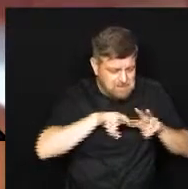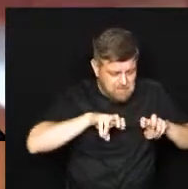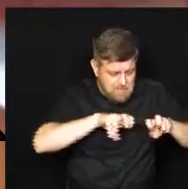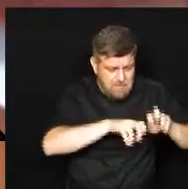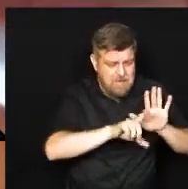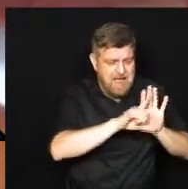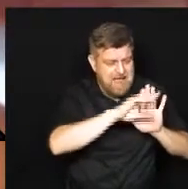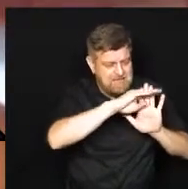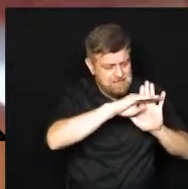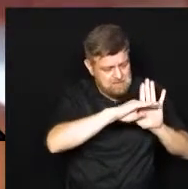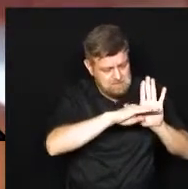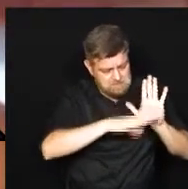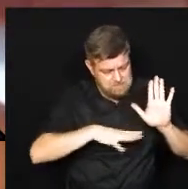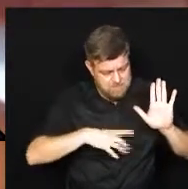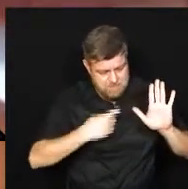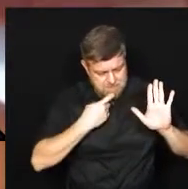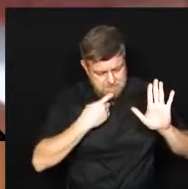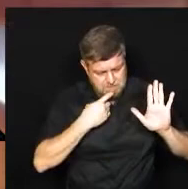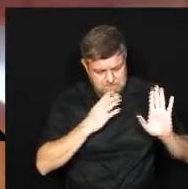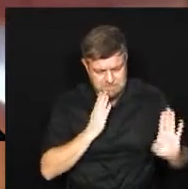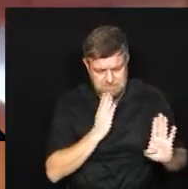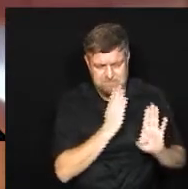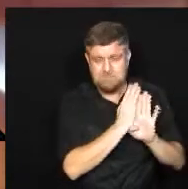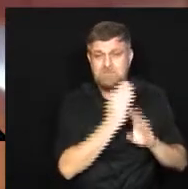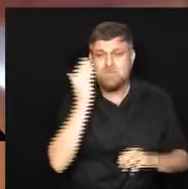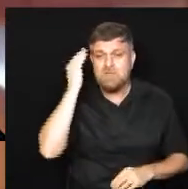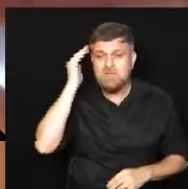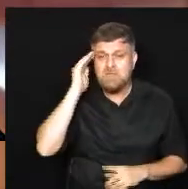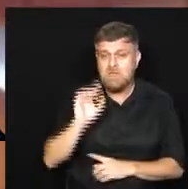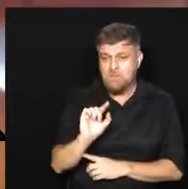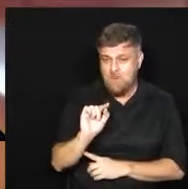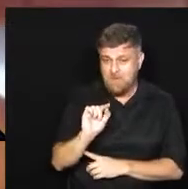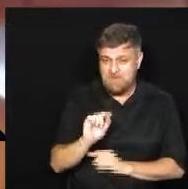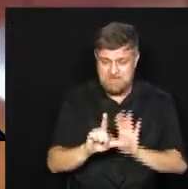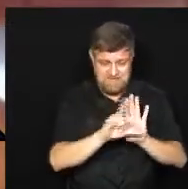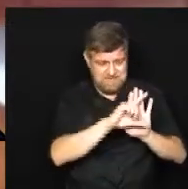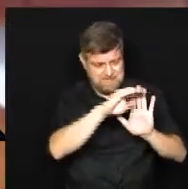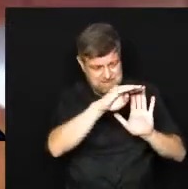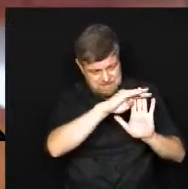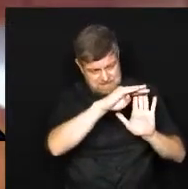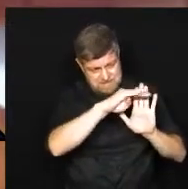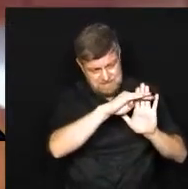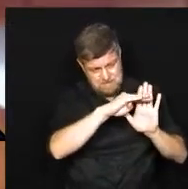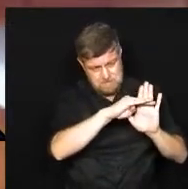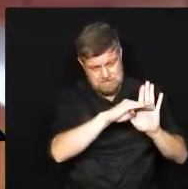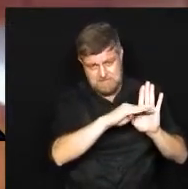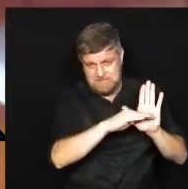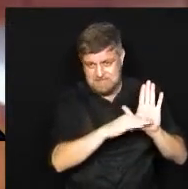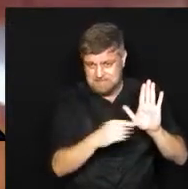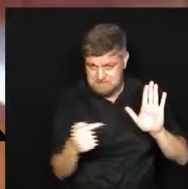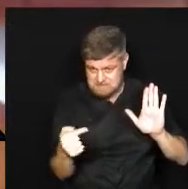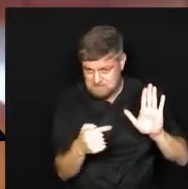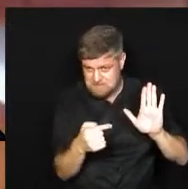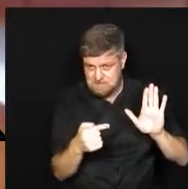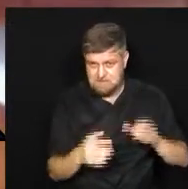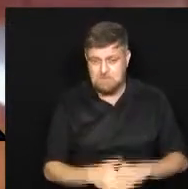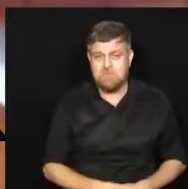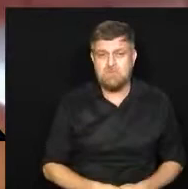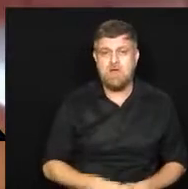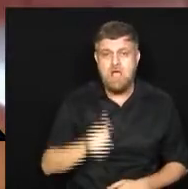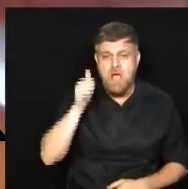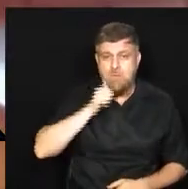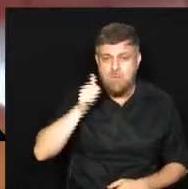legislação municipal, e nós chegamos no seguinte entendimento, que em termos de legislação, a legislação de